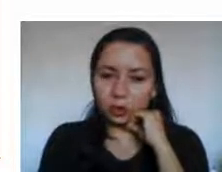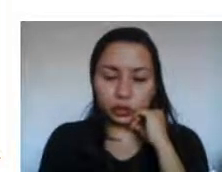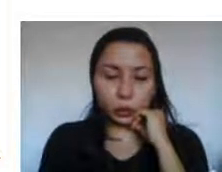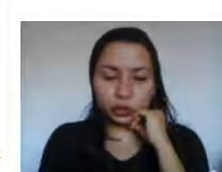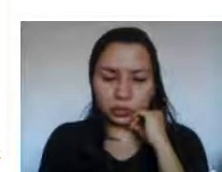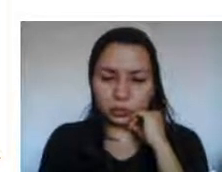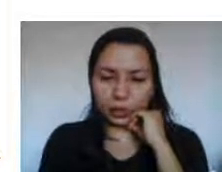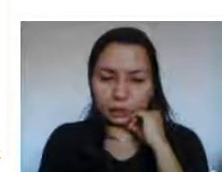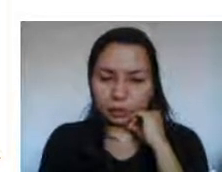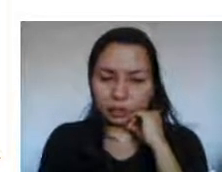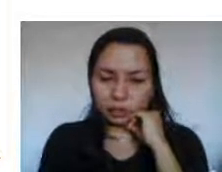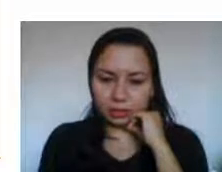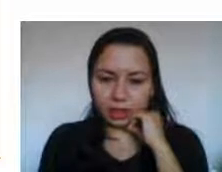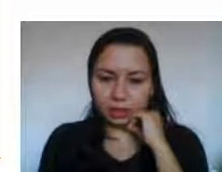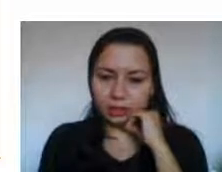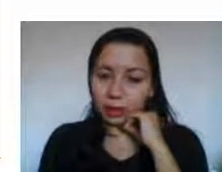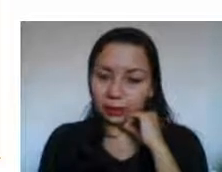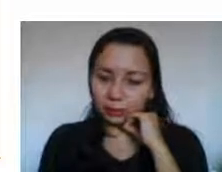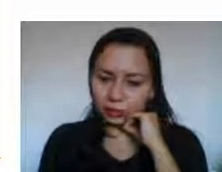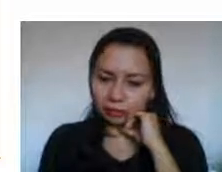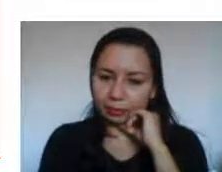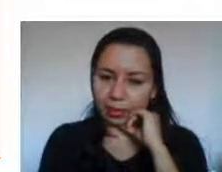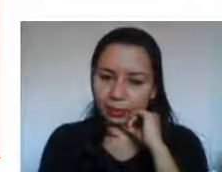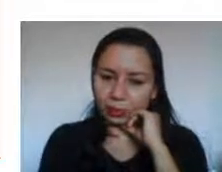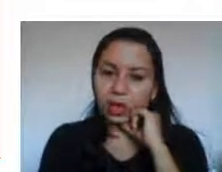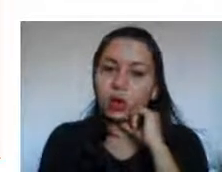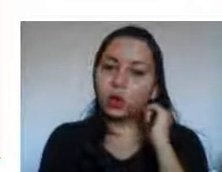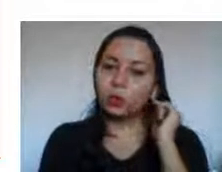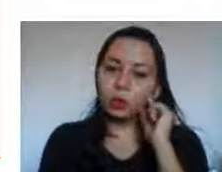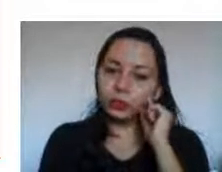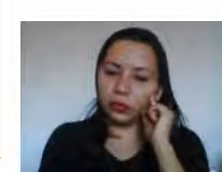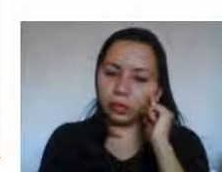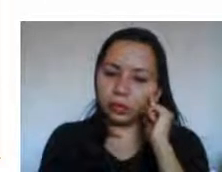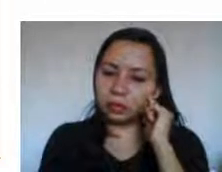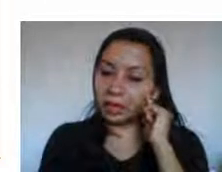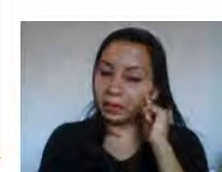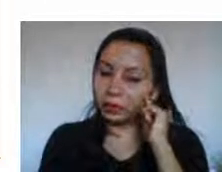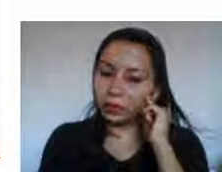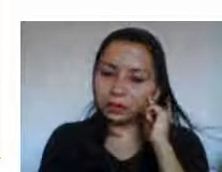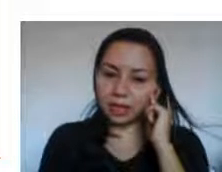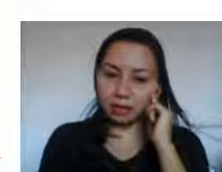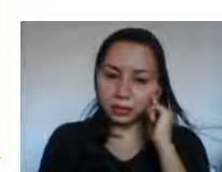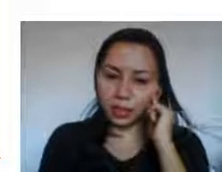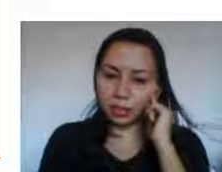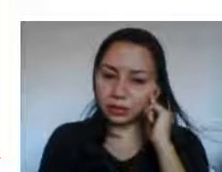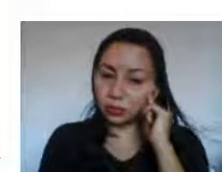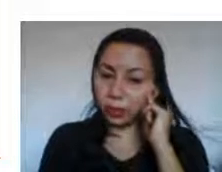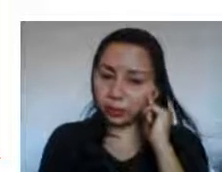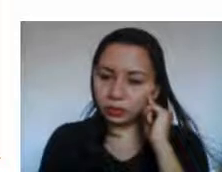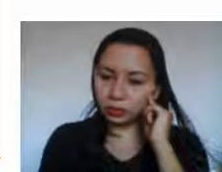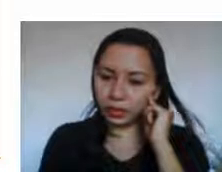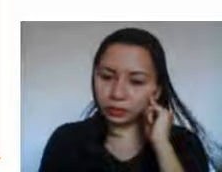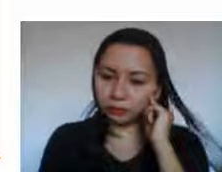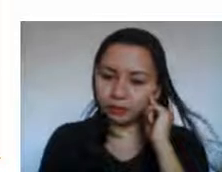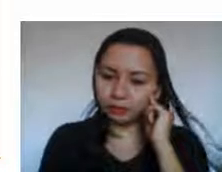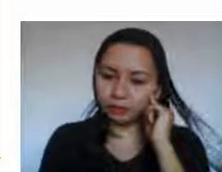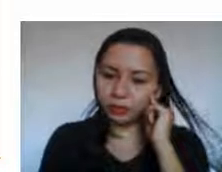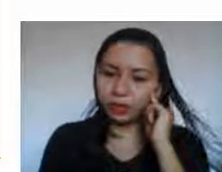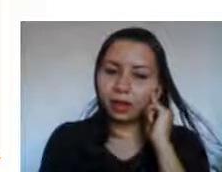à morte outras espécies essenciais ao ecossistema marinho, como golfinhos, tartarugas, aves marinhas, tubarões e